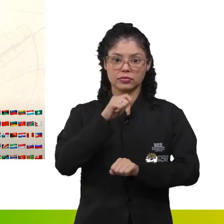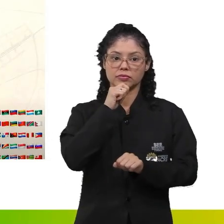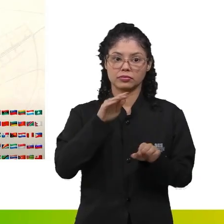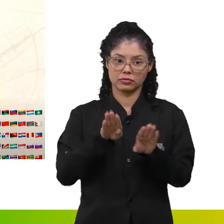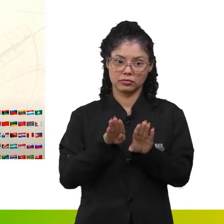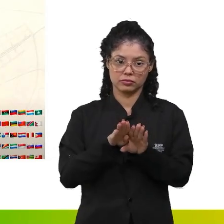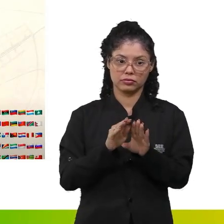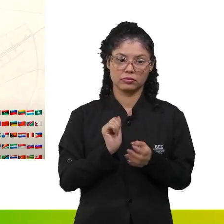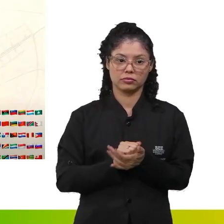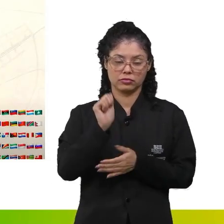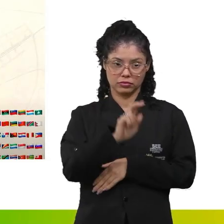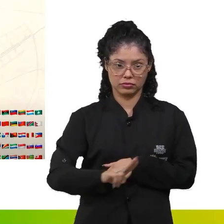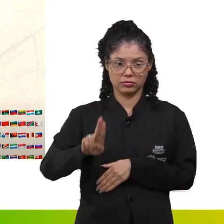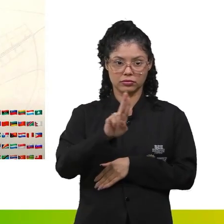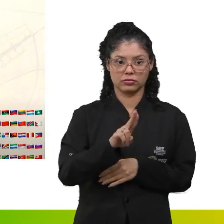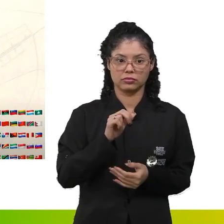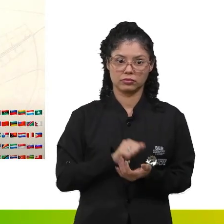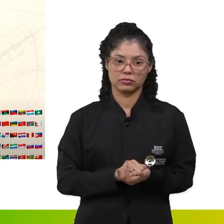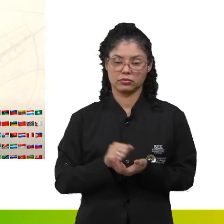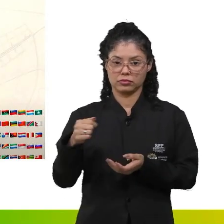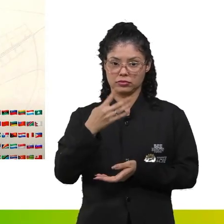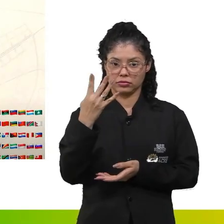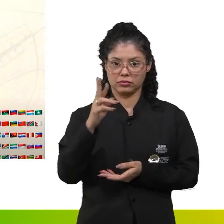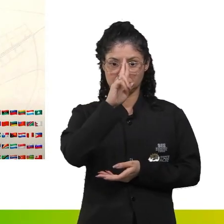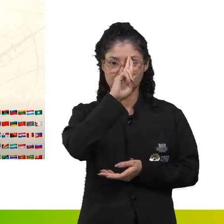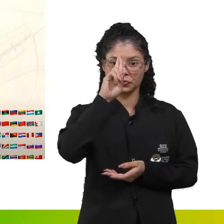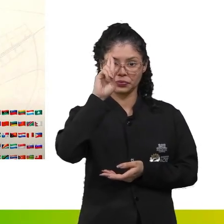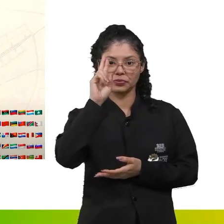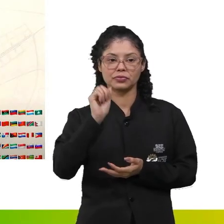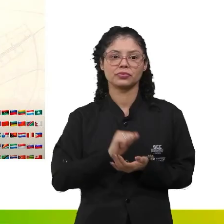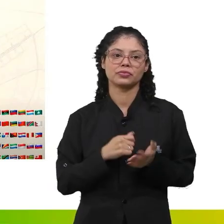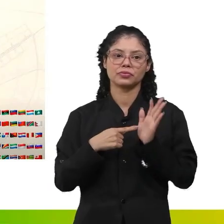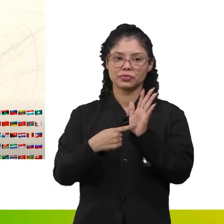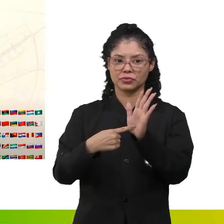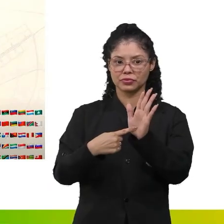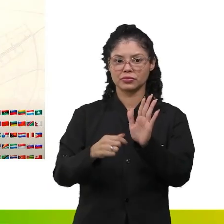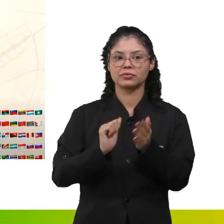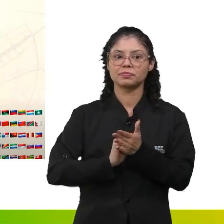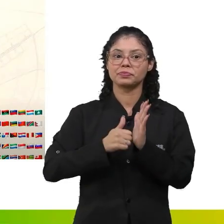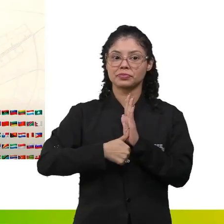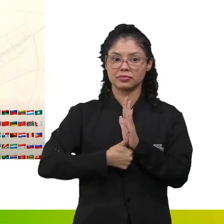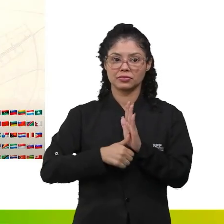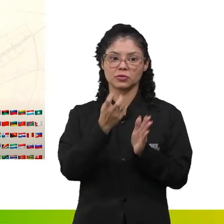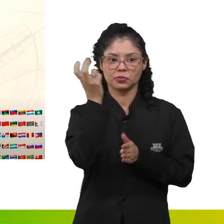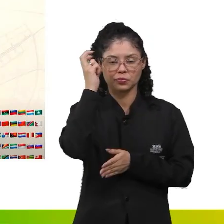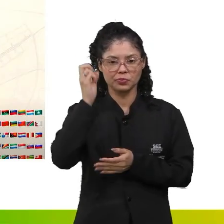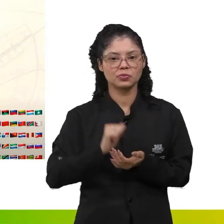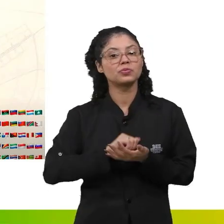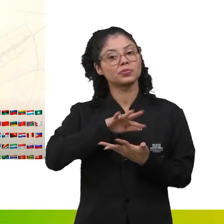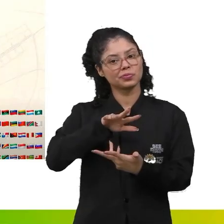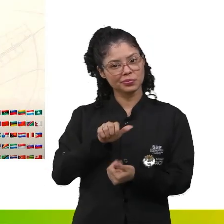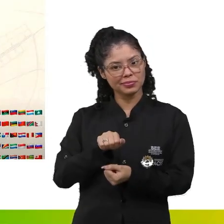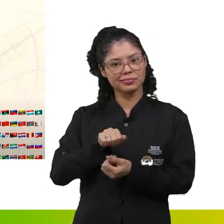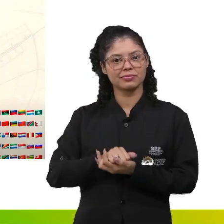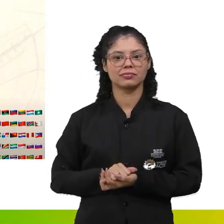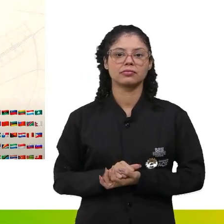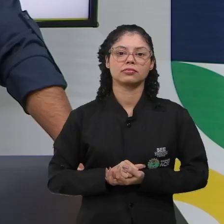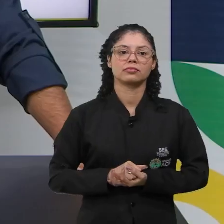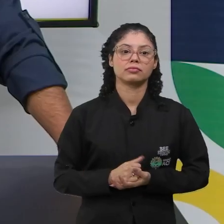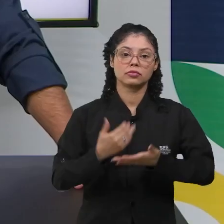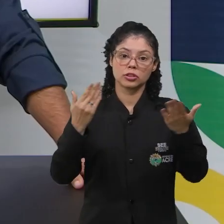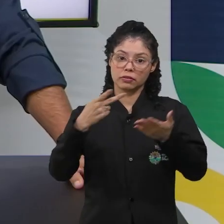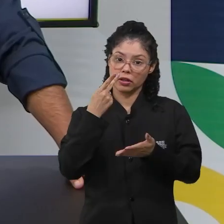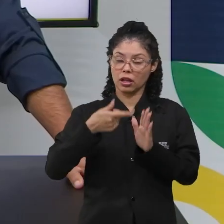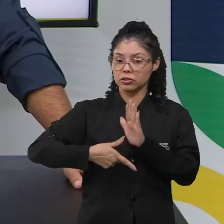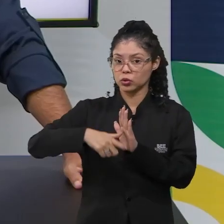a cerimônia de abertura para contar a sua história e mostrar a sua identidade cultural ao mundo. É o que eu